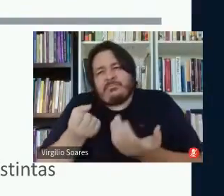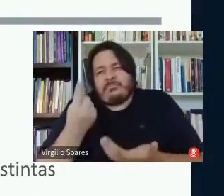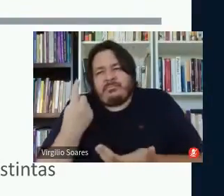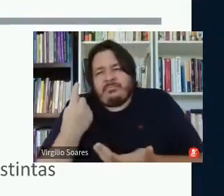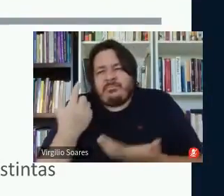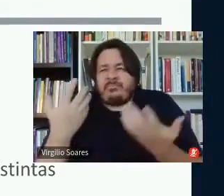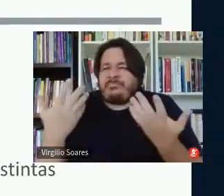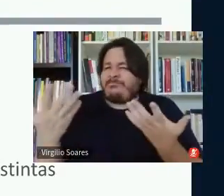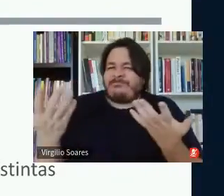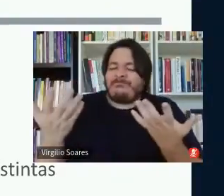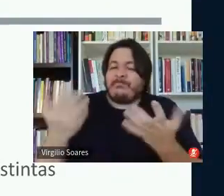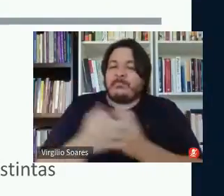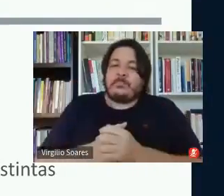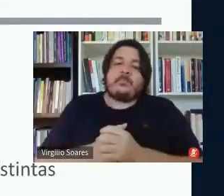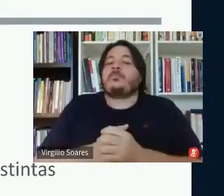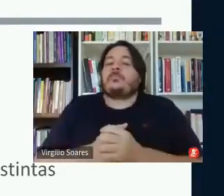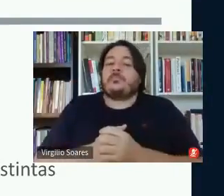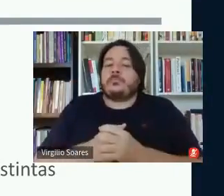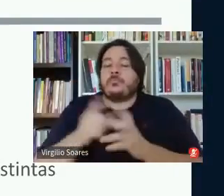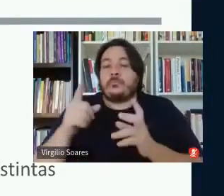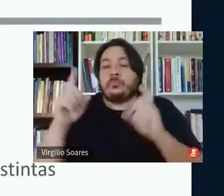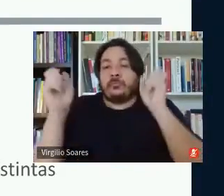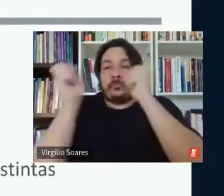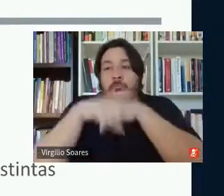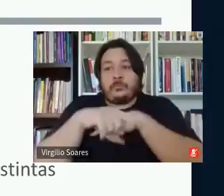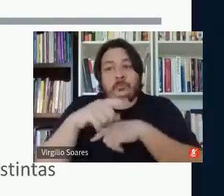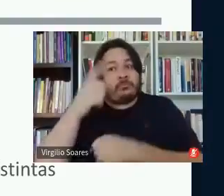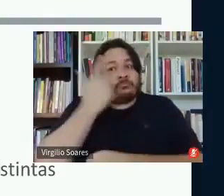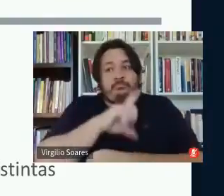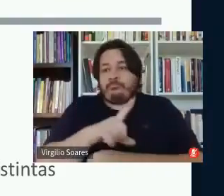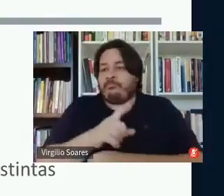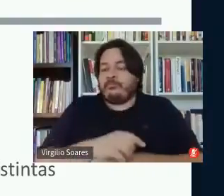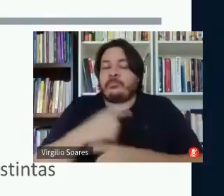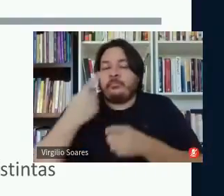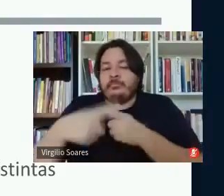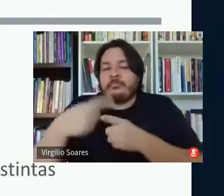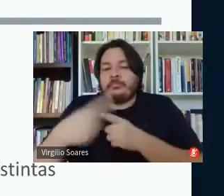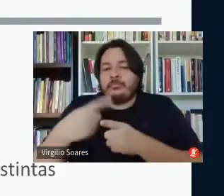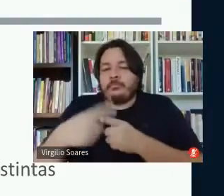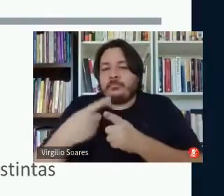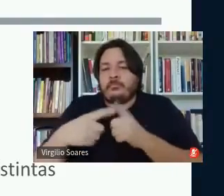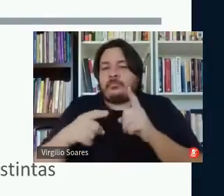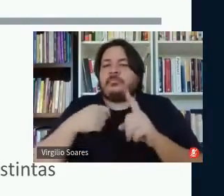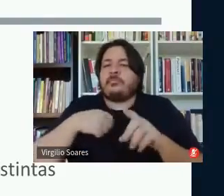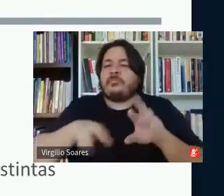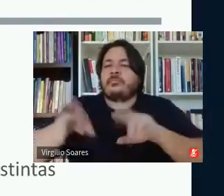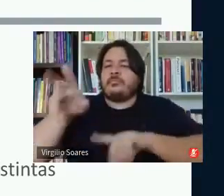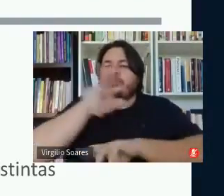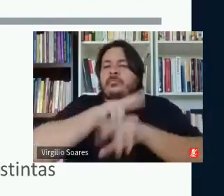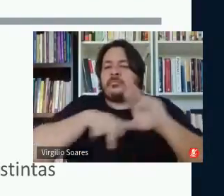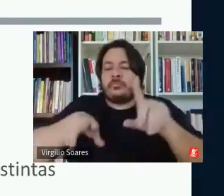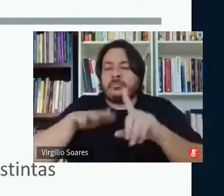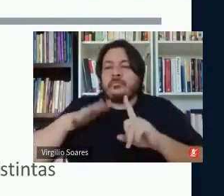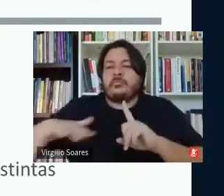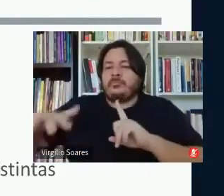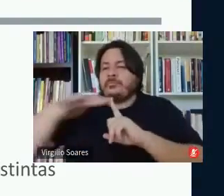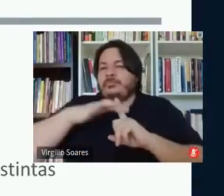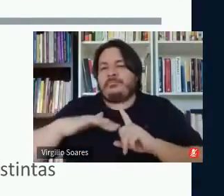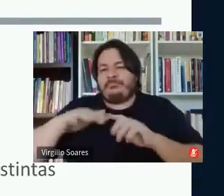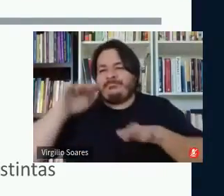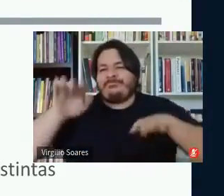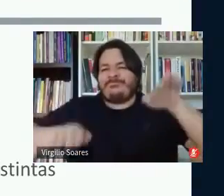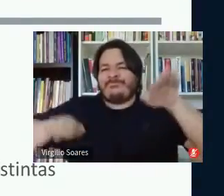estranho, e isso dificilmente será cumprido, inclusive porque a desigualdade social, ela, mais uma vez, se